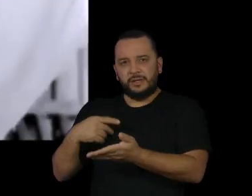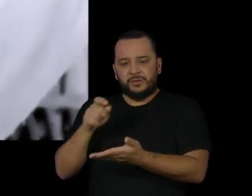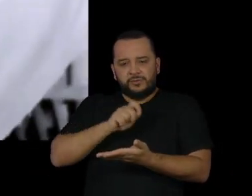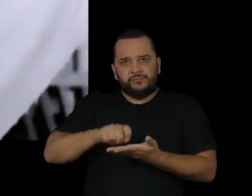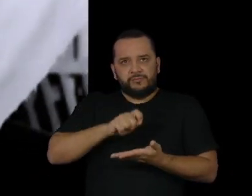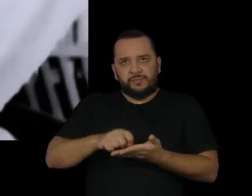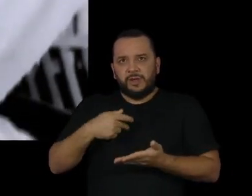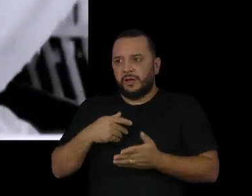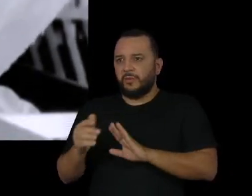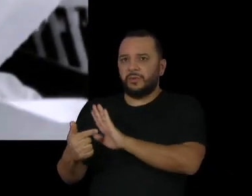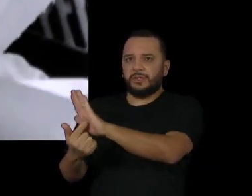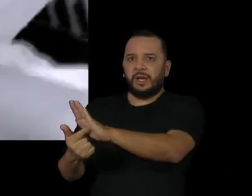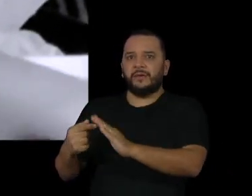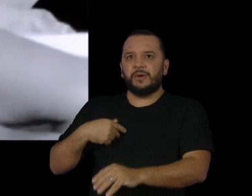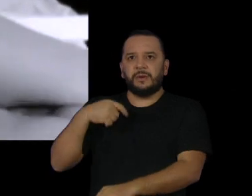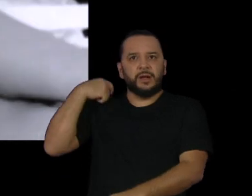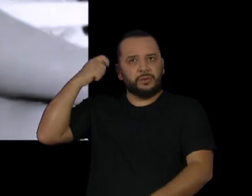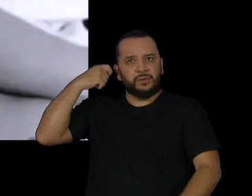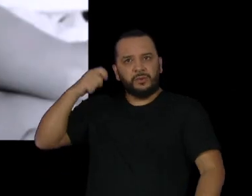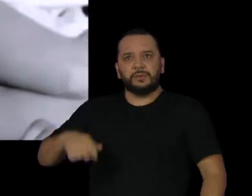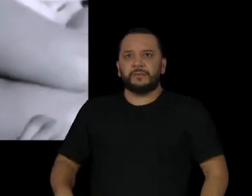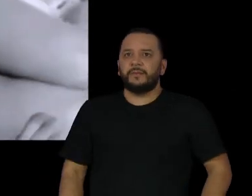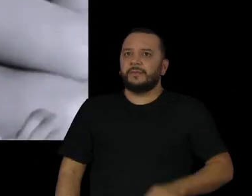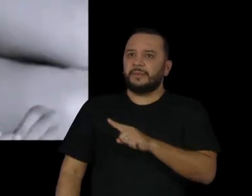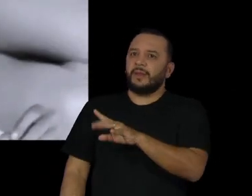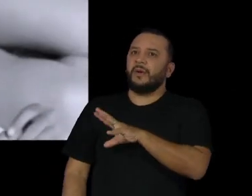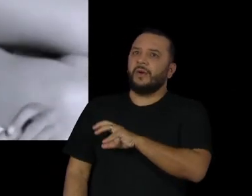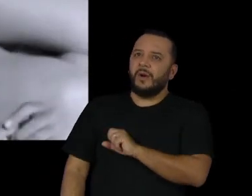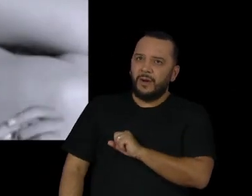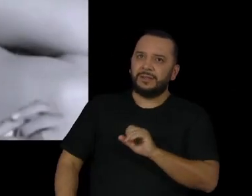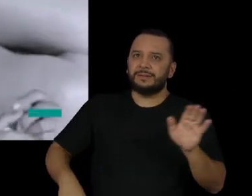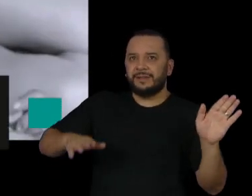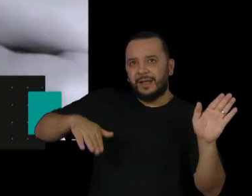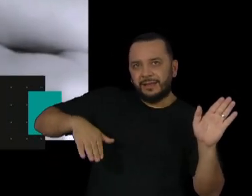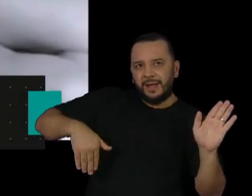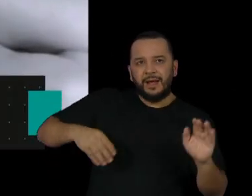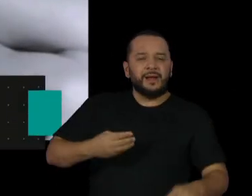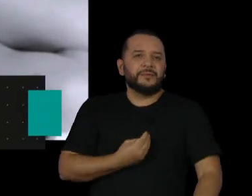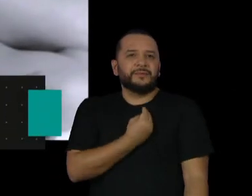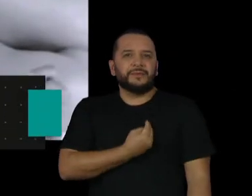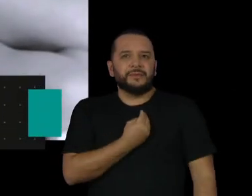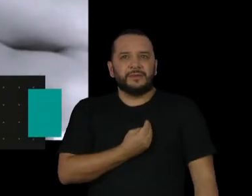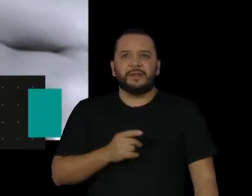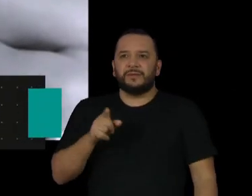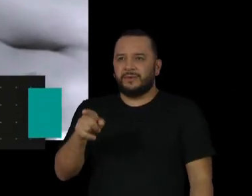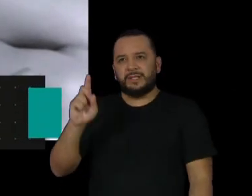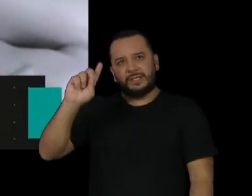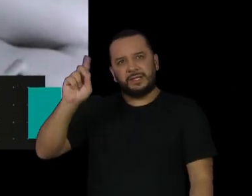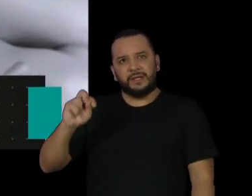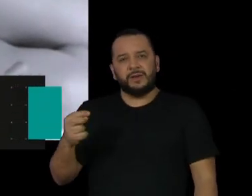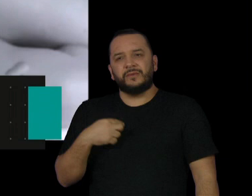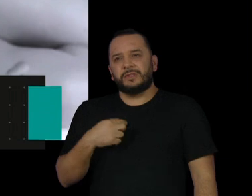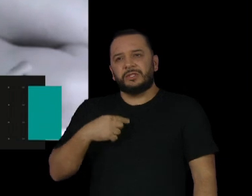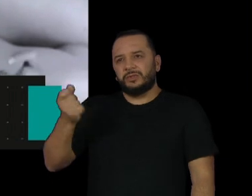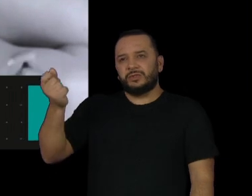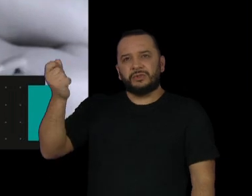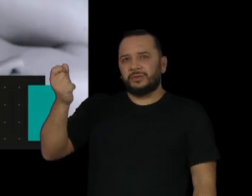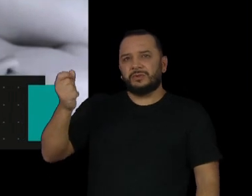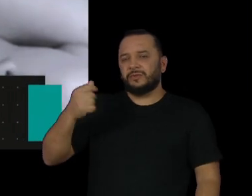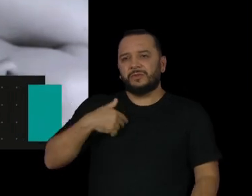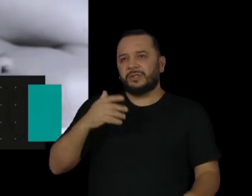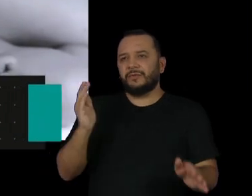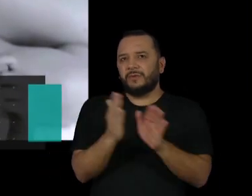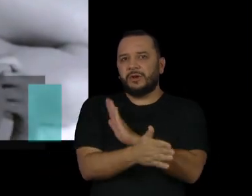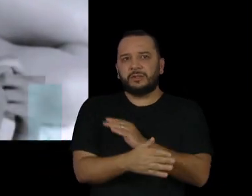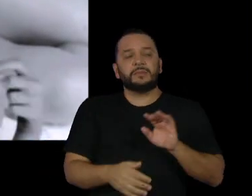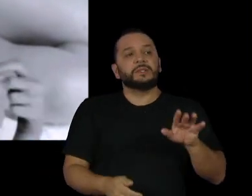atores. Ele gosta de nadar, de viver. Você não, você foge do sol. Mas eu gosto dele. Pois